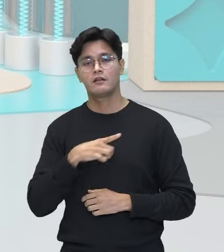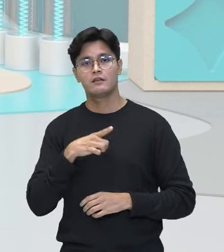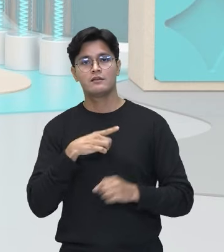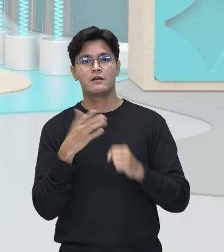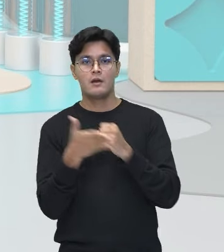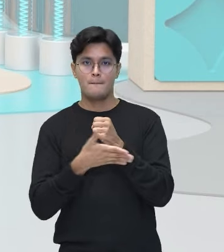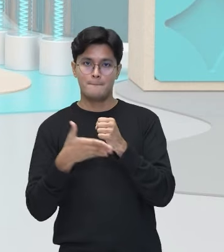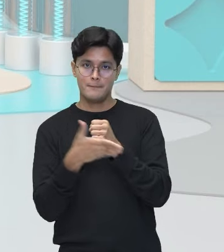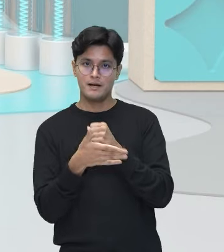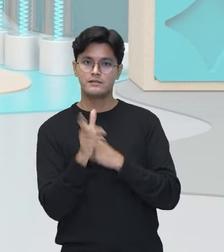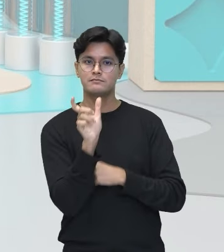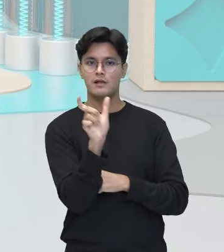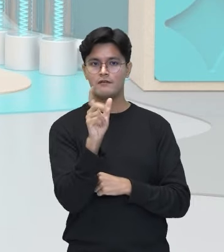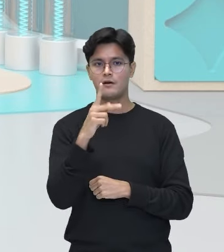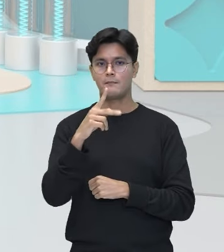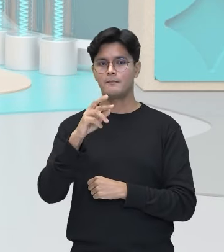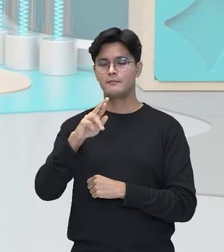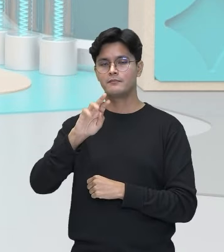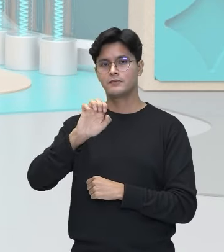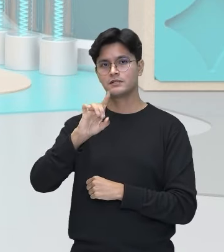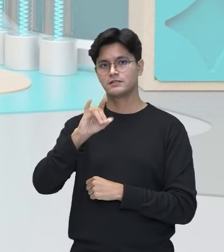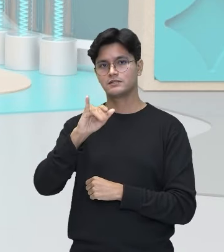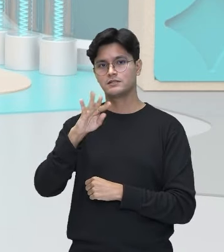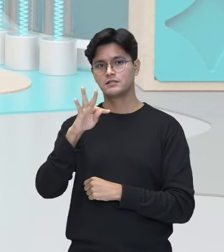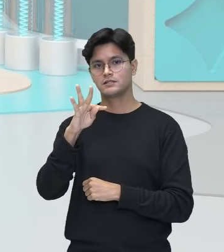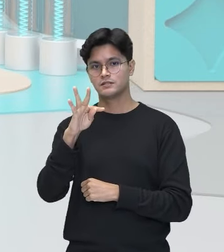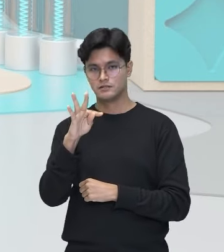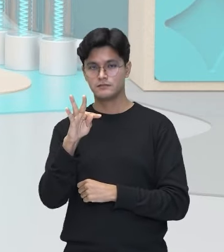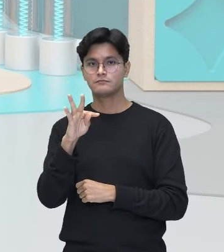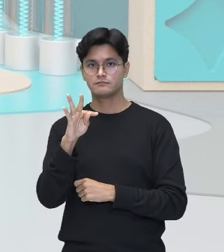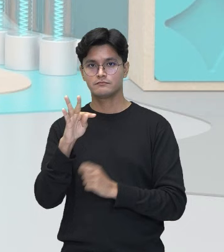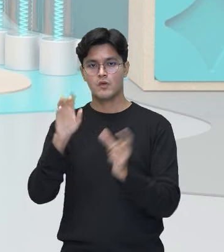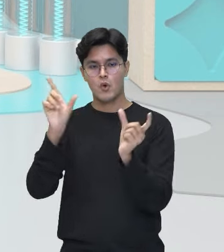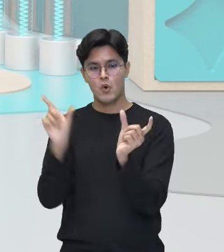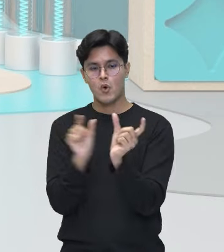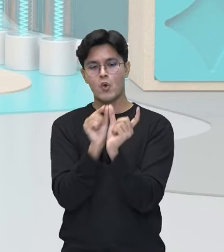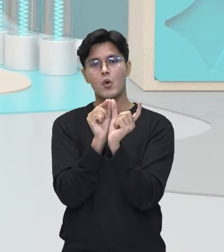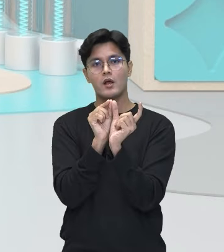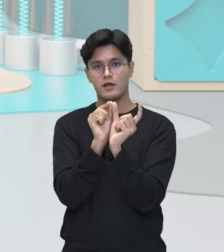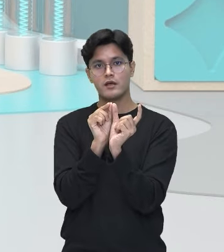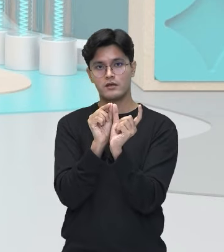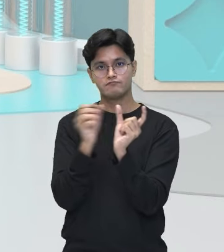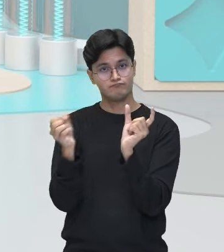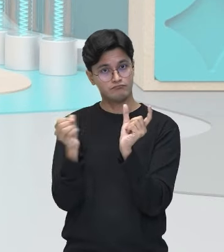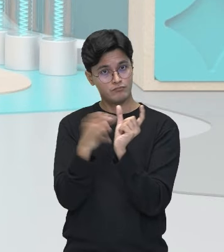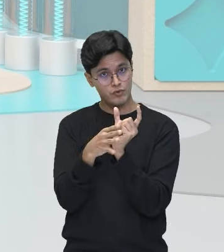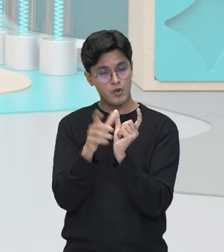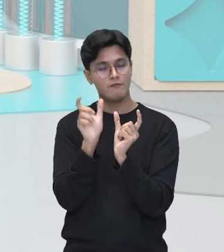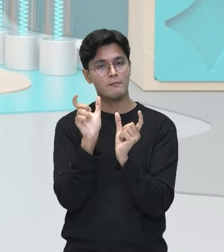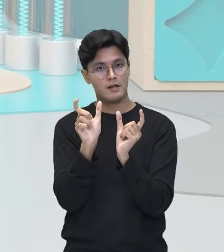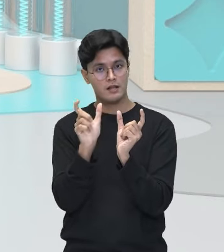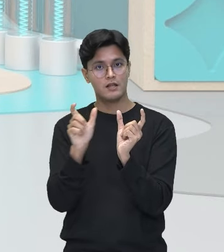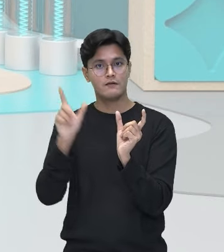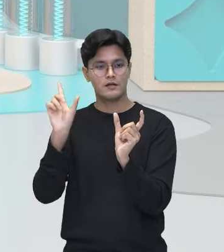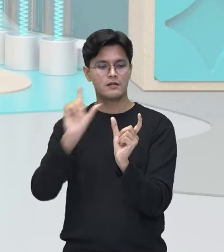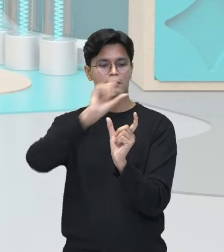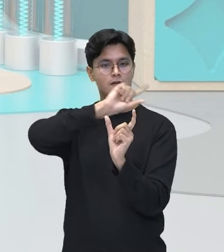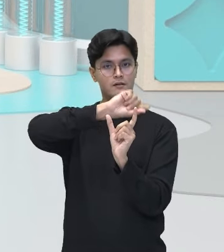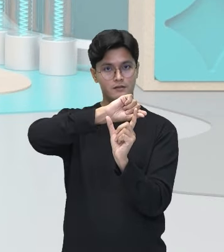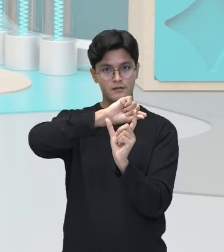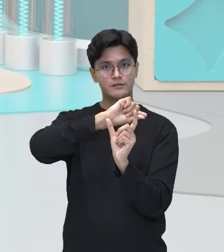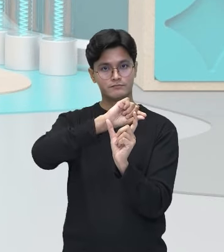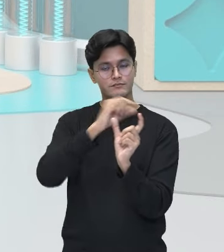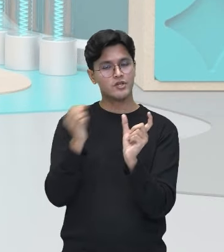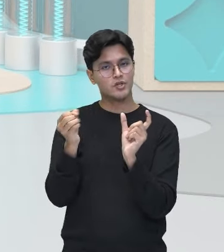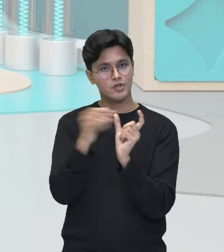predict ali, que é a root. Quando eu coloquei o prefixo, eu formei uma nova palavra, unpredict. E quando eu coloquei o able no final, eu